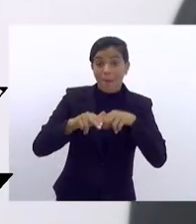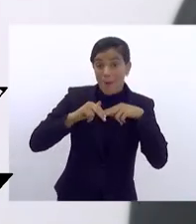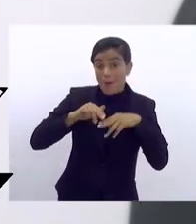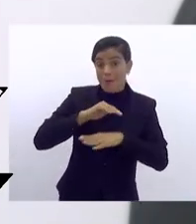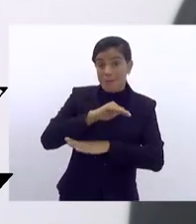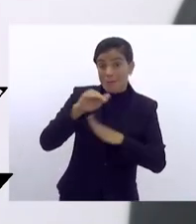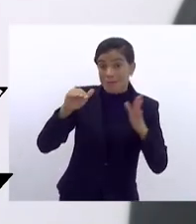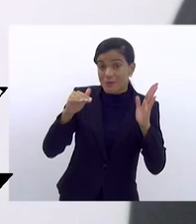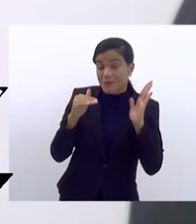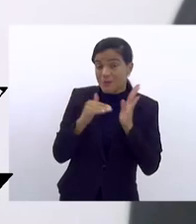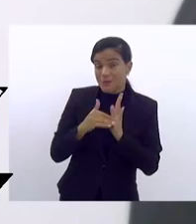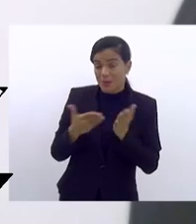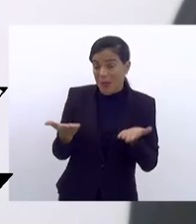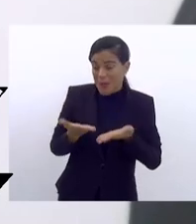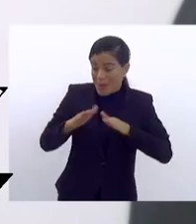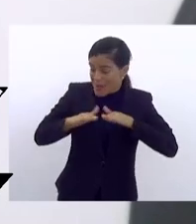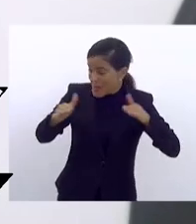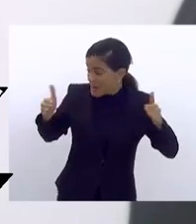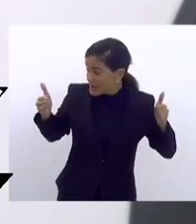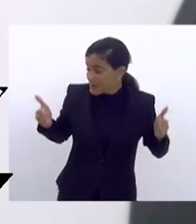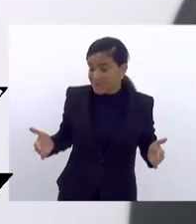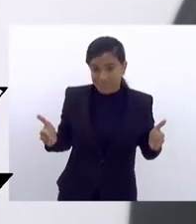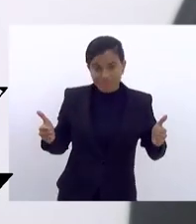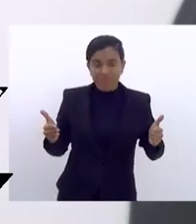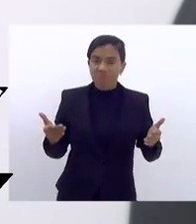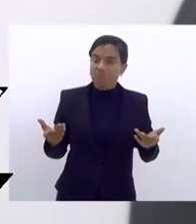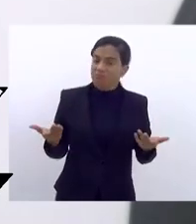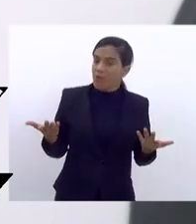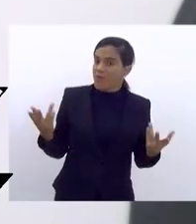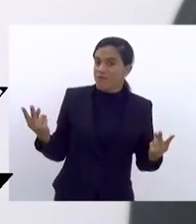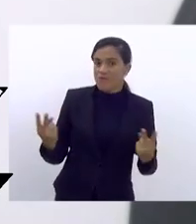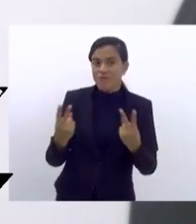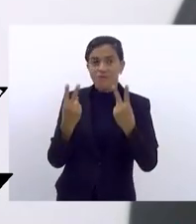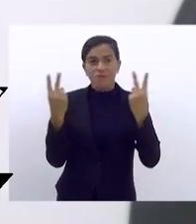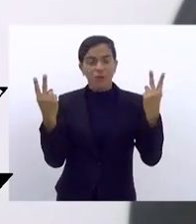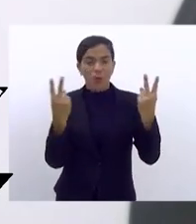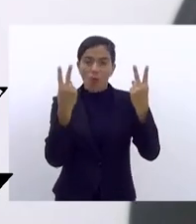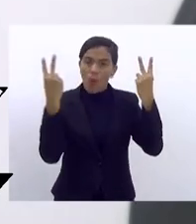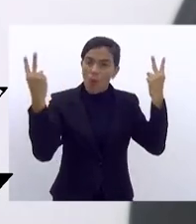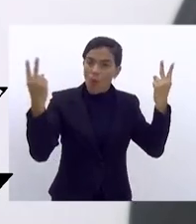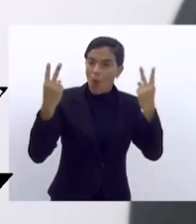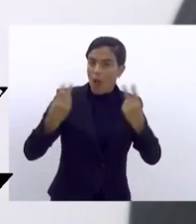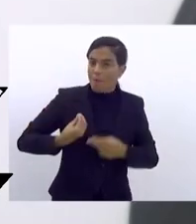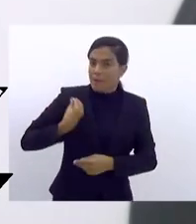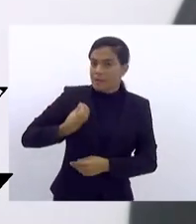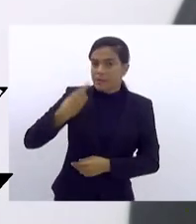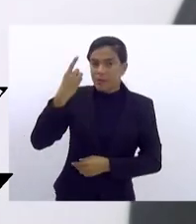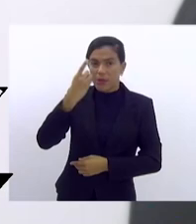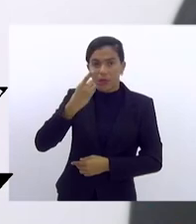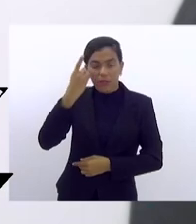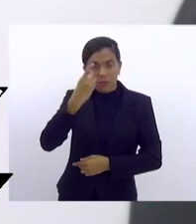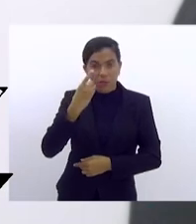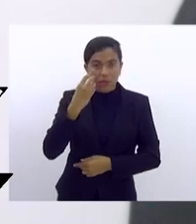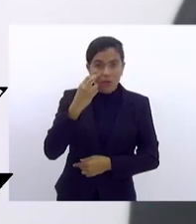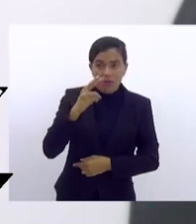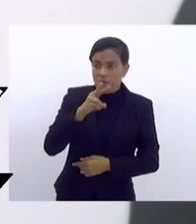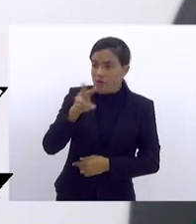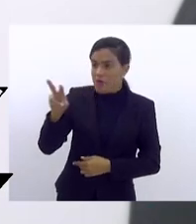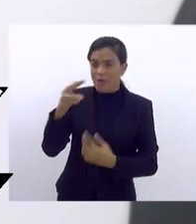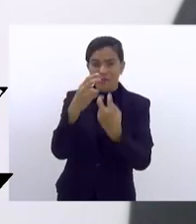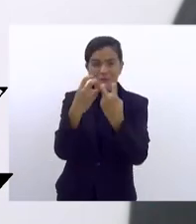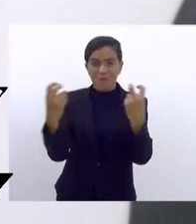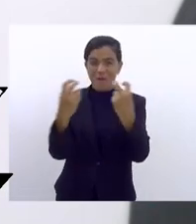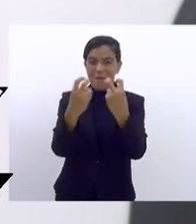essa bancada hoje foi tão enriquecida na presença dos deputados e vejo na plateia